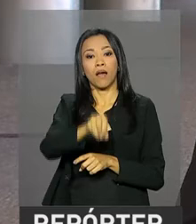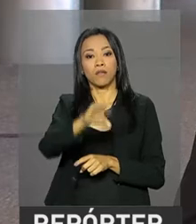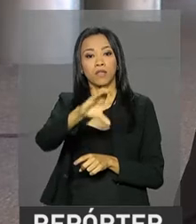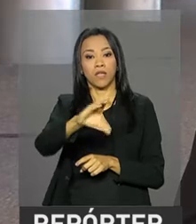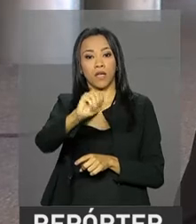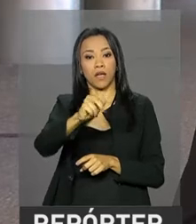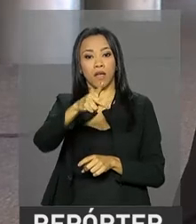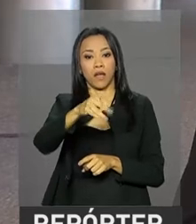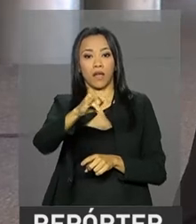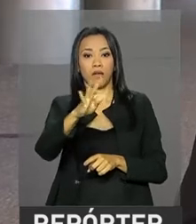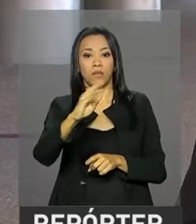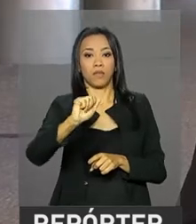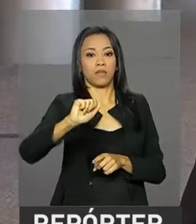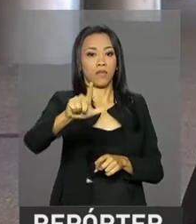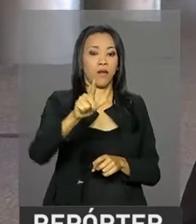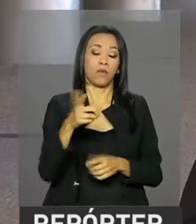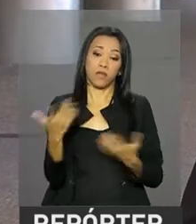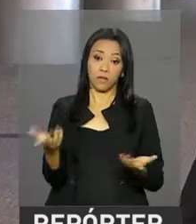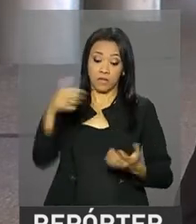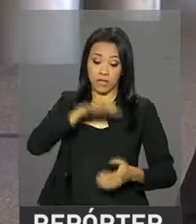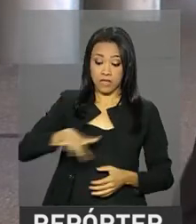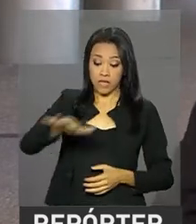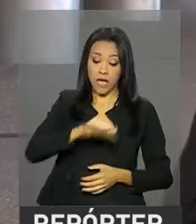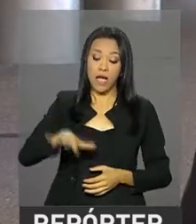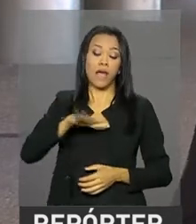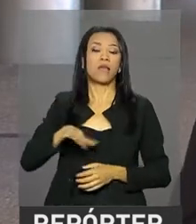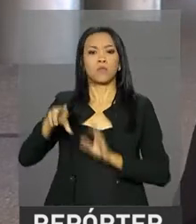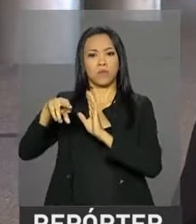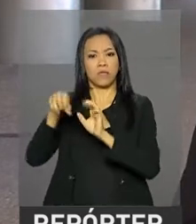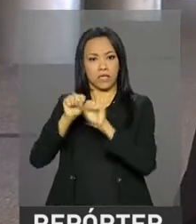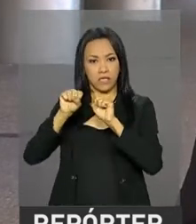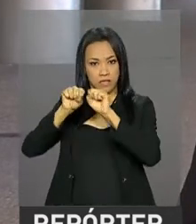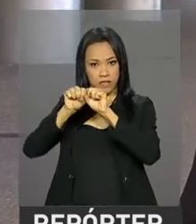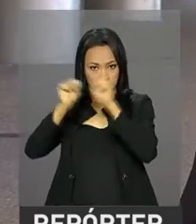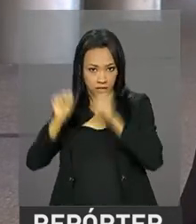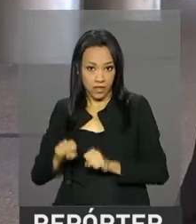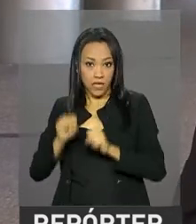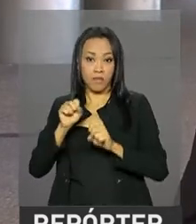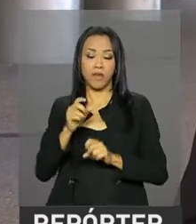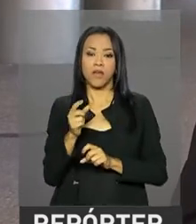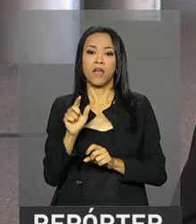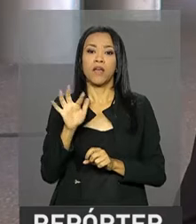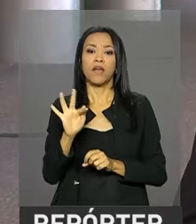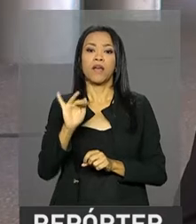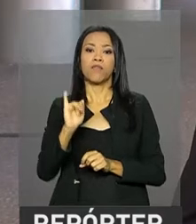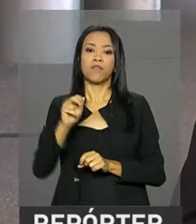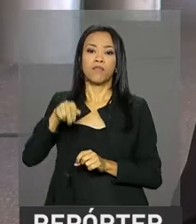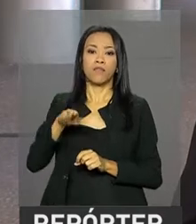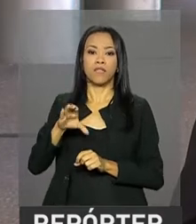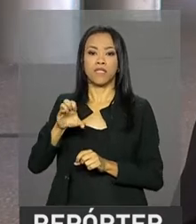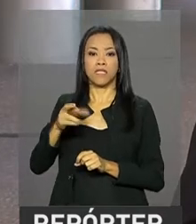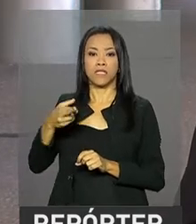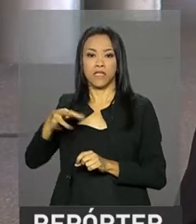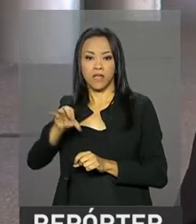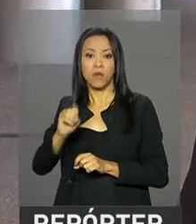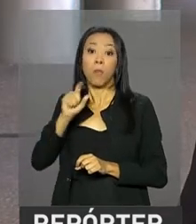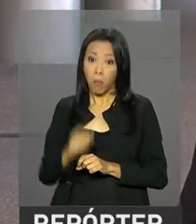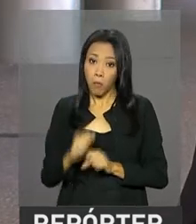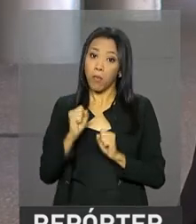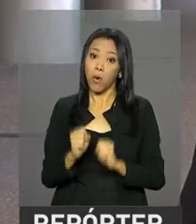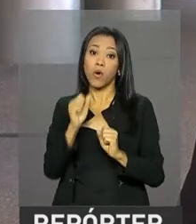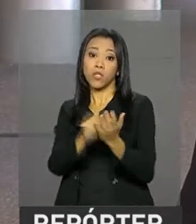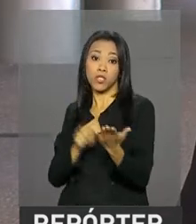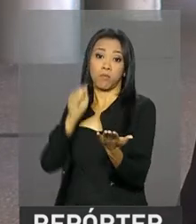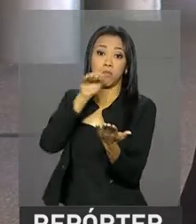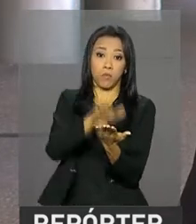cometidas no sistema financeiro em infrações penalizados pelo banco central pode chegar podem ser passíveis de multa de até 2 bilhões